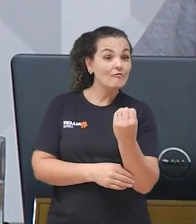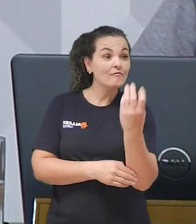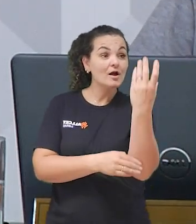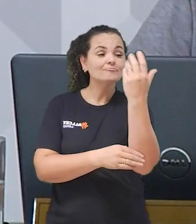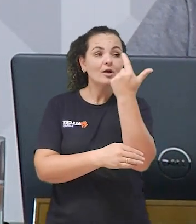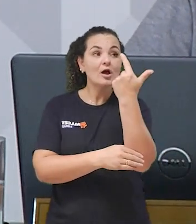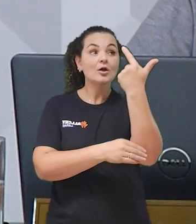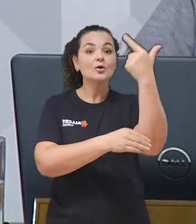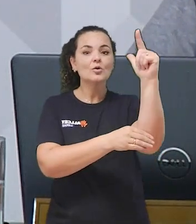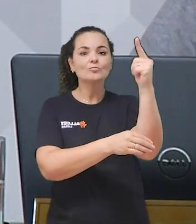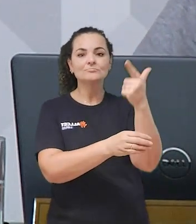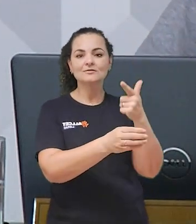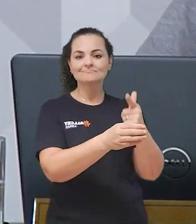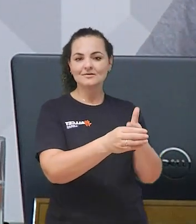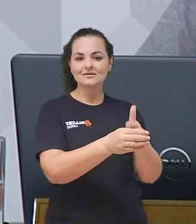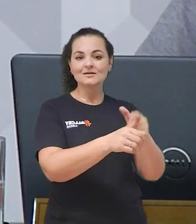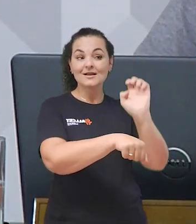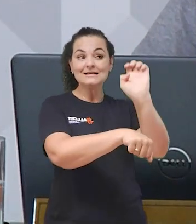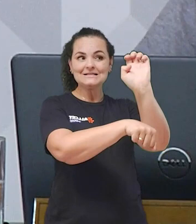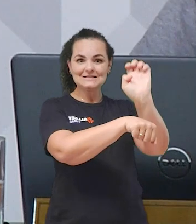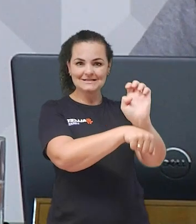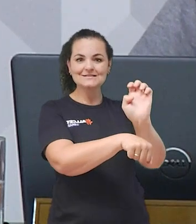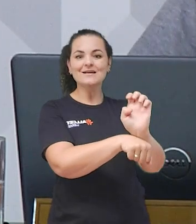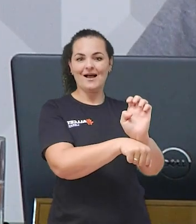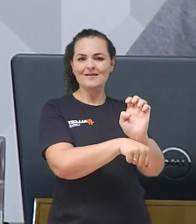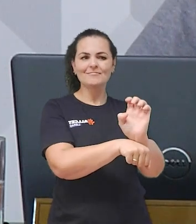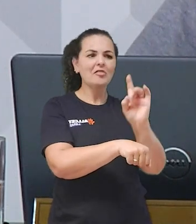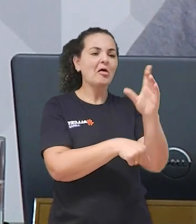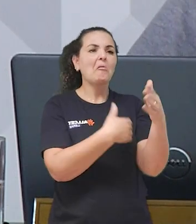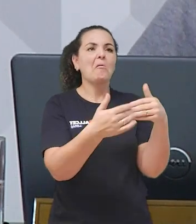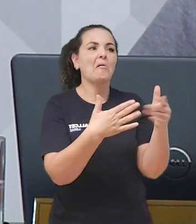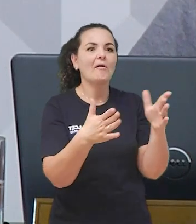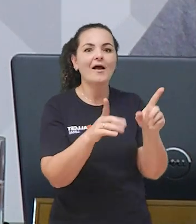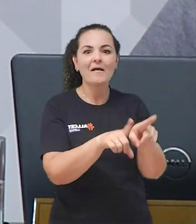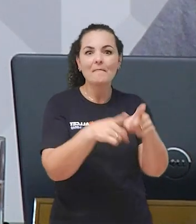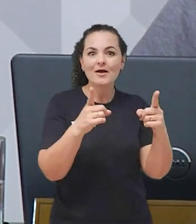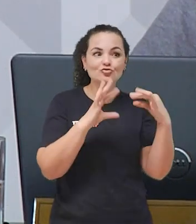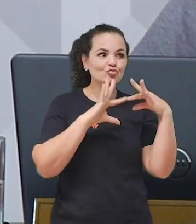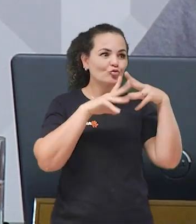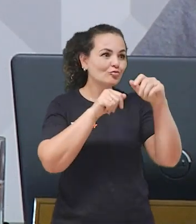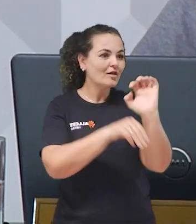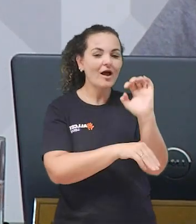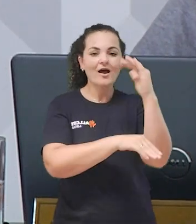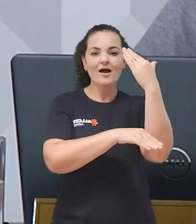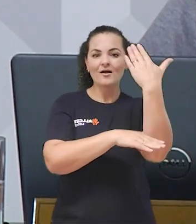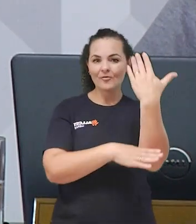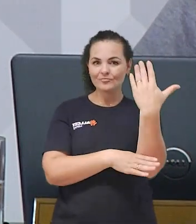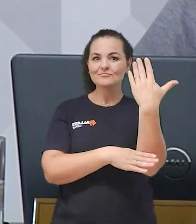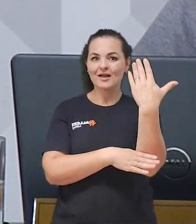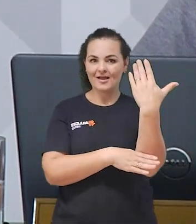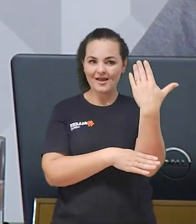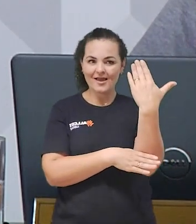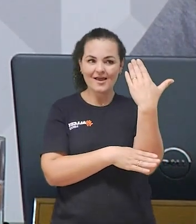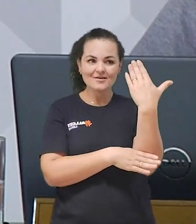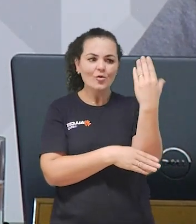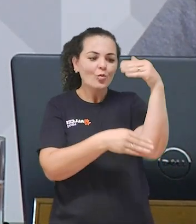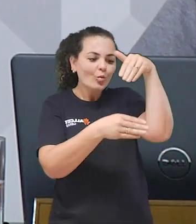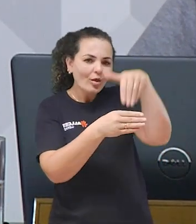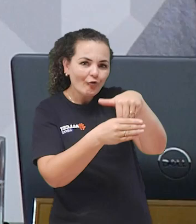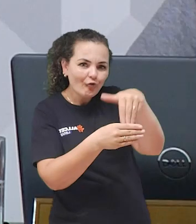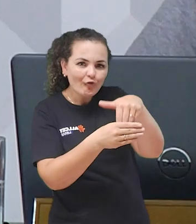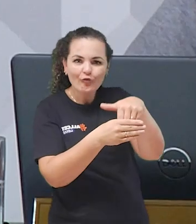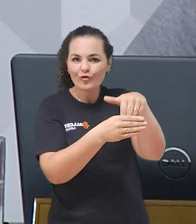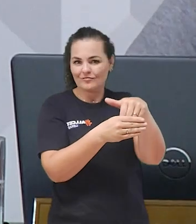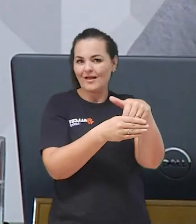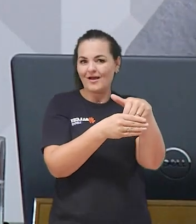da nossa cidade e visitar outro município onde não é um município qualquer é um município onde tudo acontece né tudo